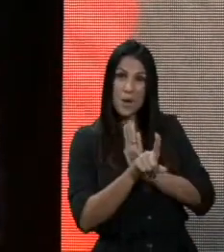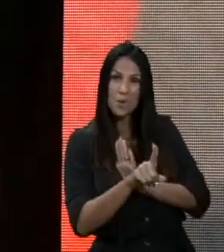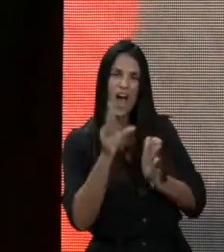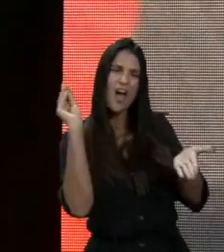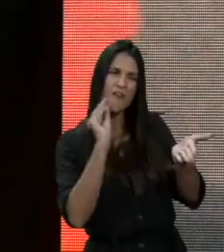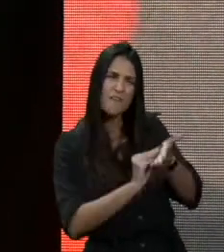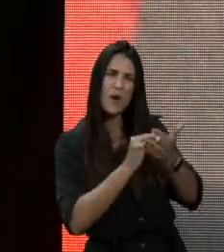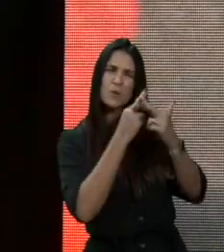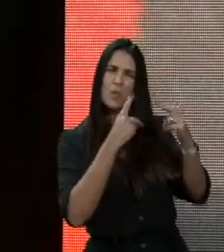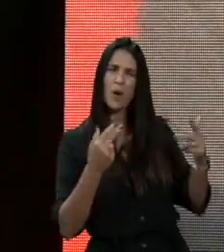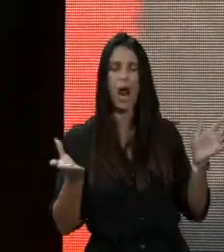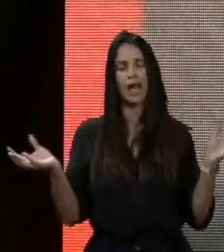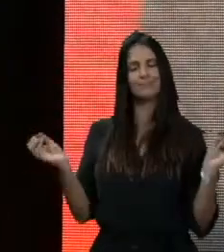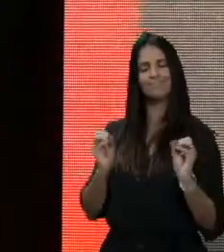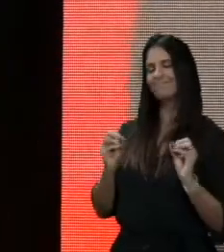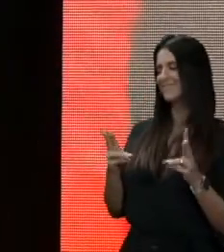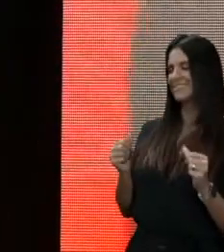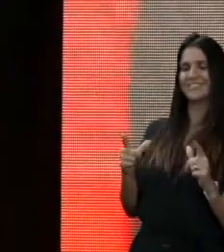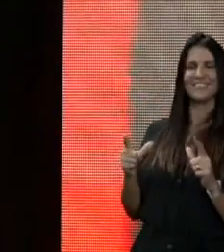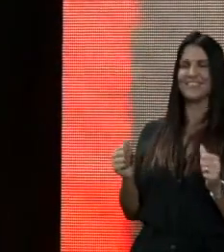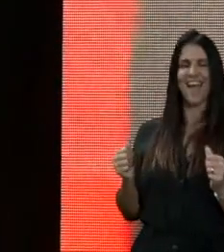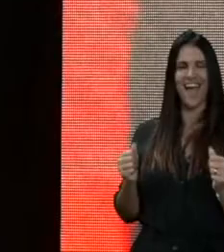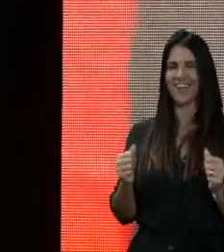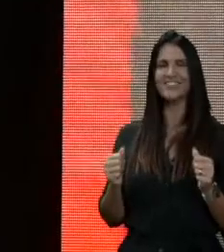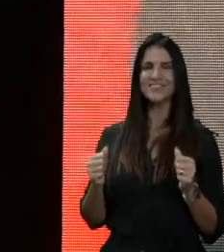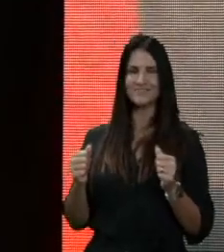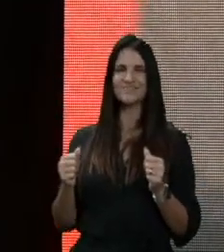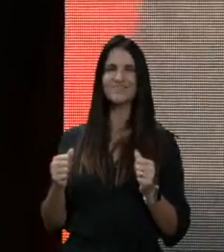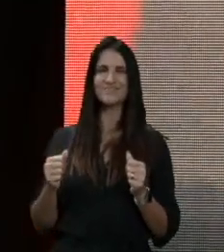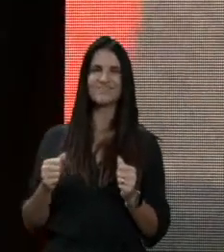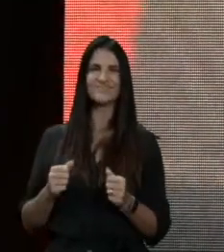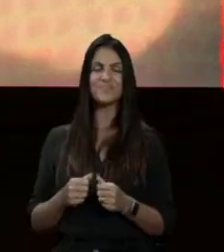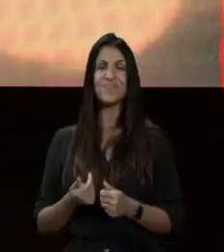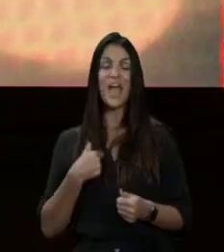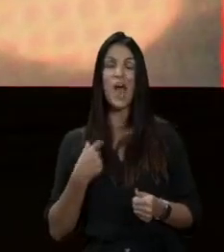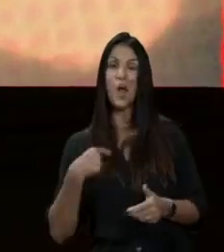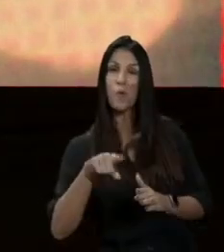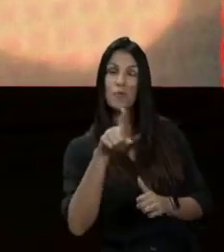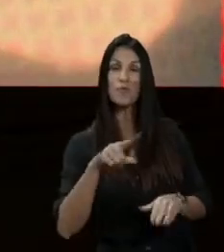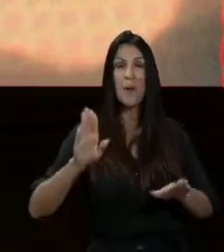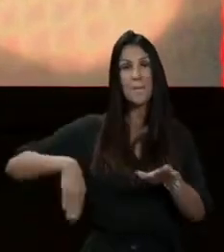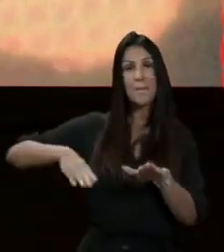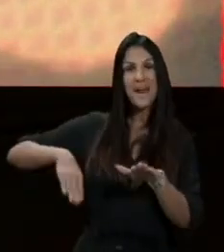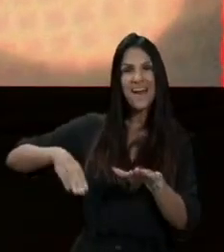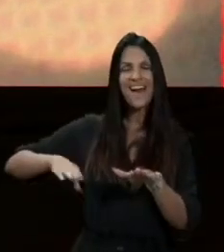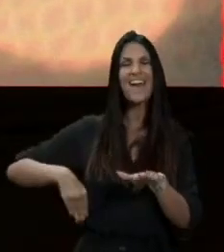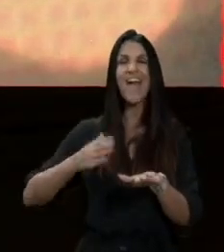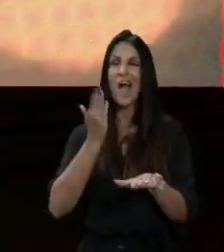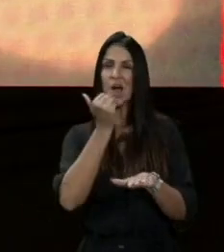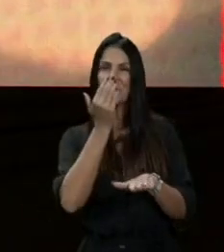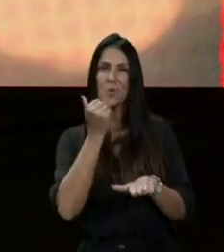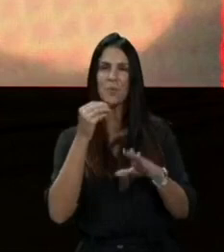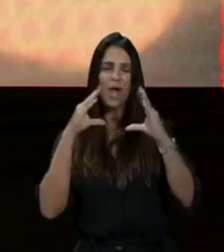nada fui na praia na farofinha eu comi um hambúrguer e ainda viu os